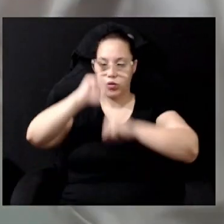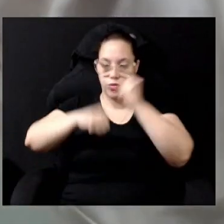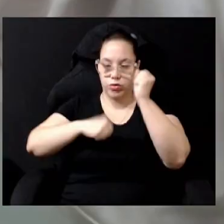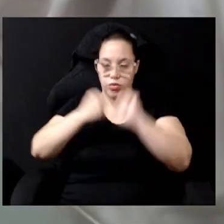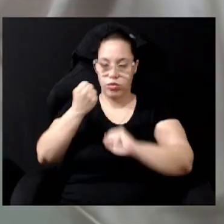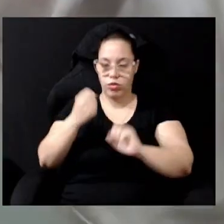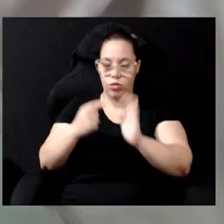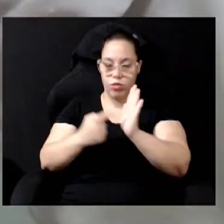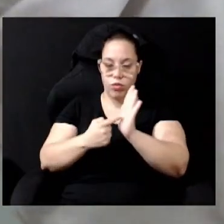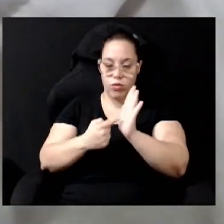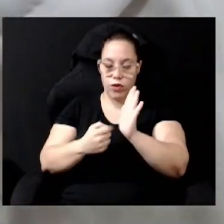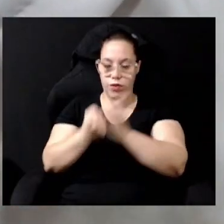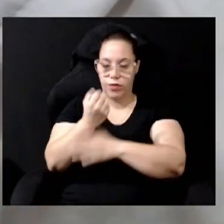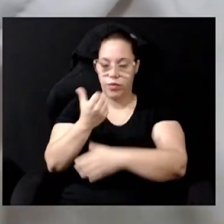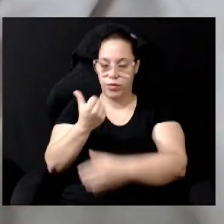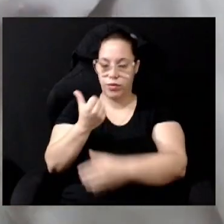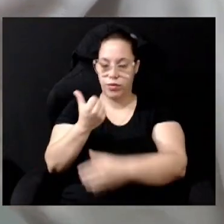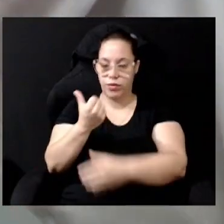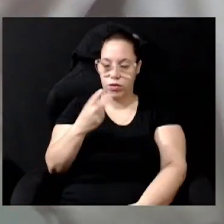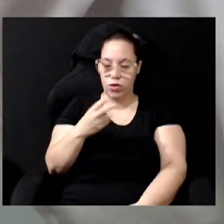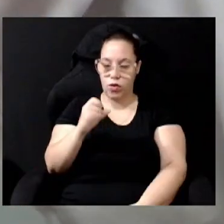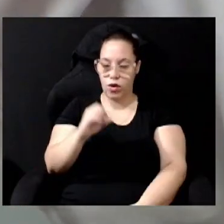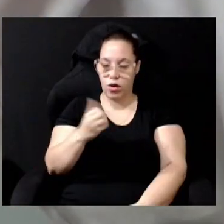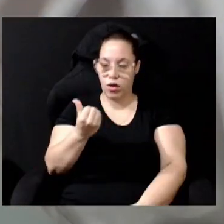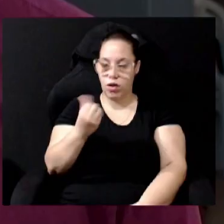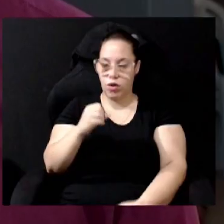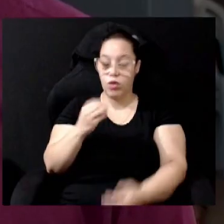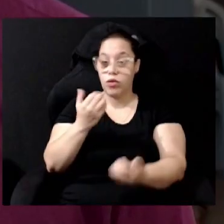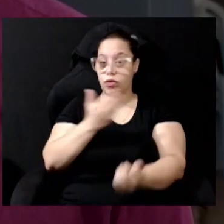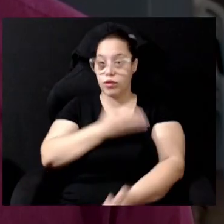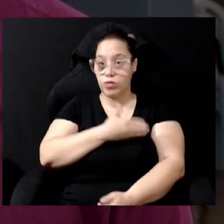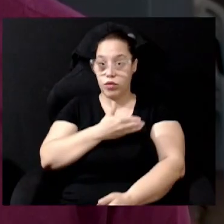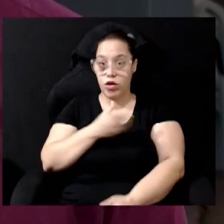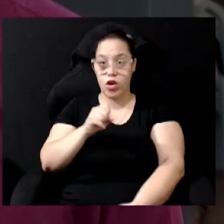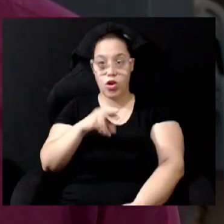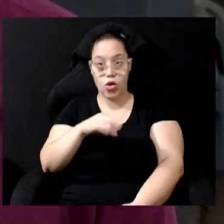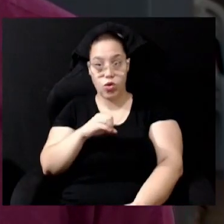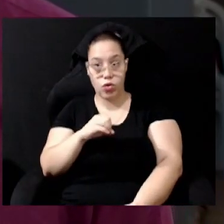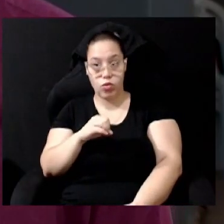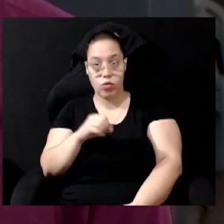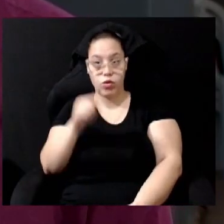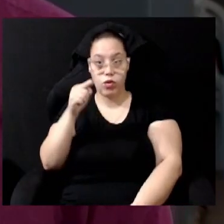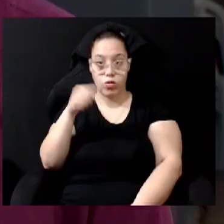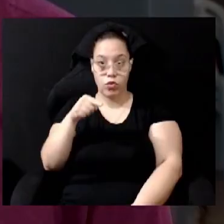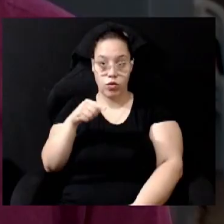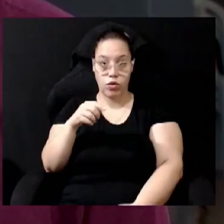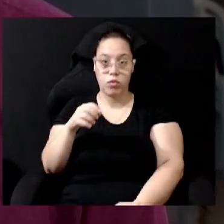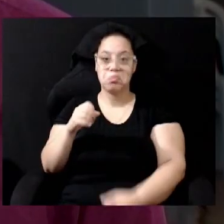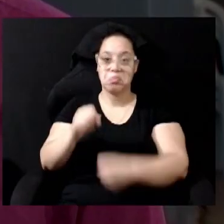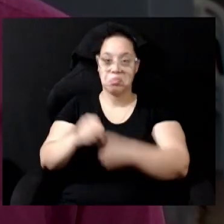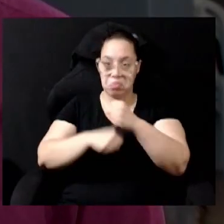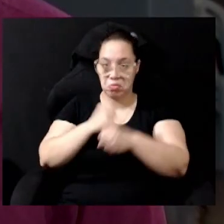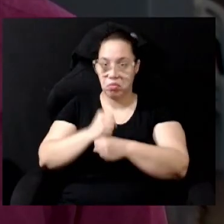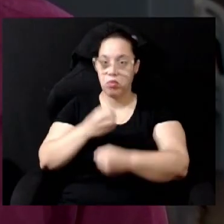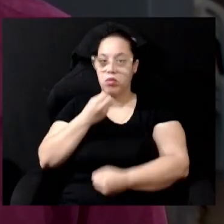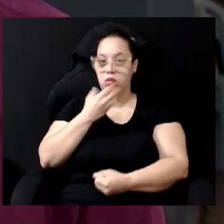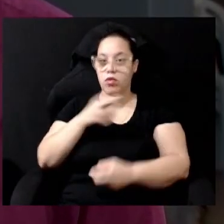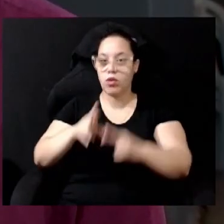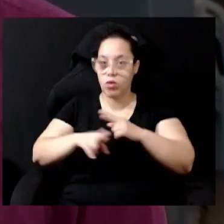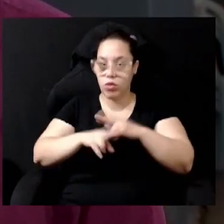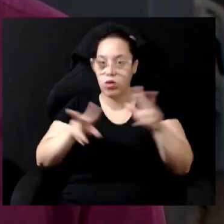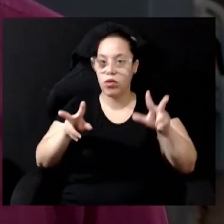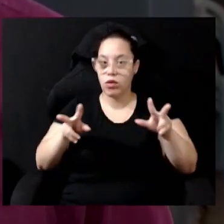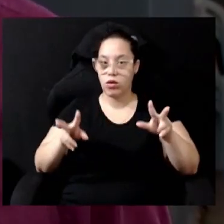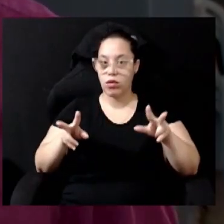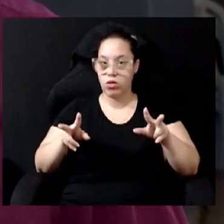pelo Marcelo, em parceria com amigos e sócios. Esse ano foi muito bom também, deu uma diferença, porque foi o ano que a